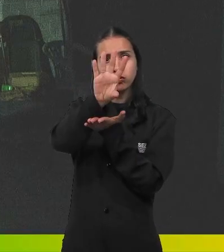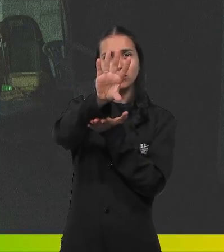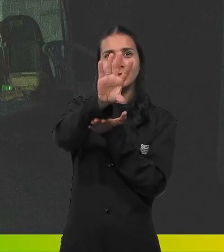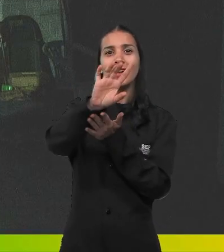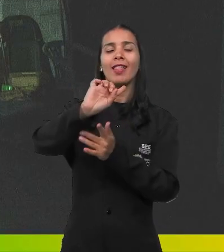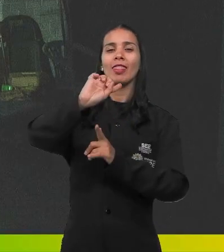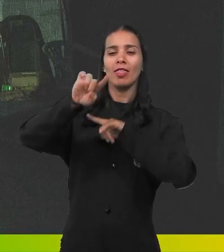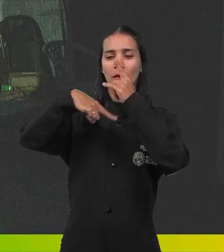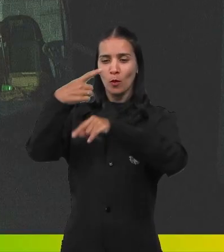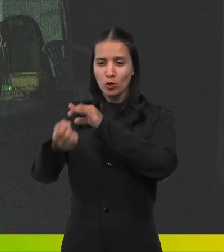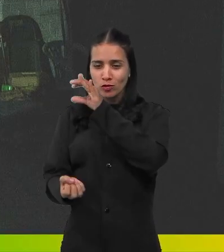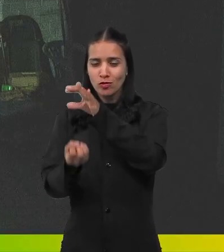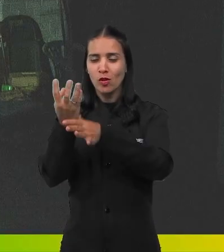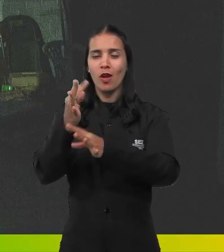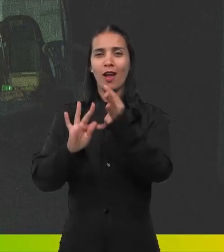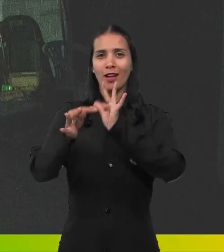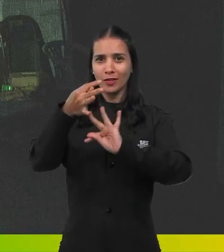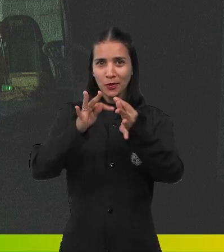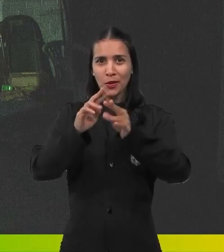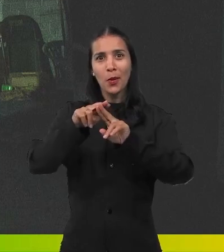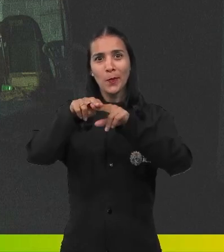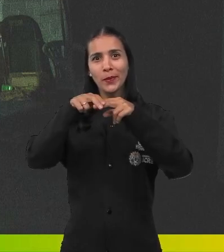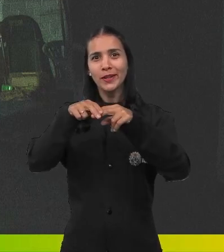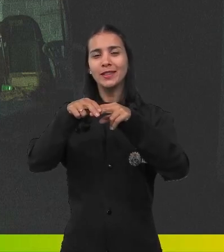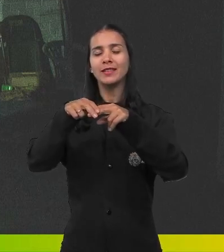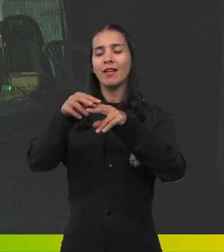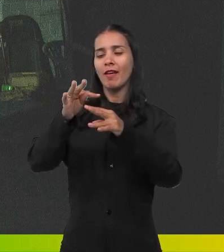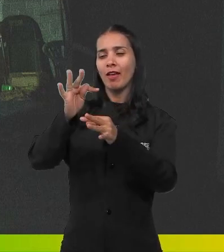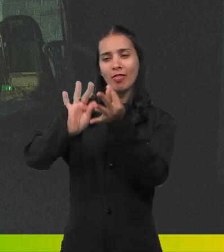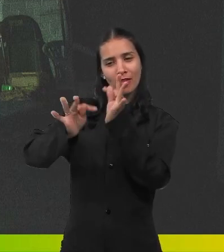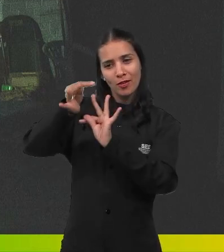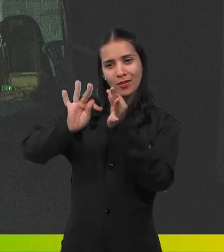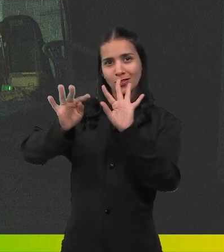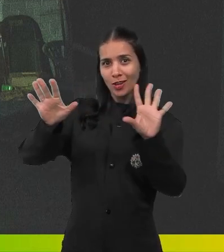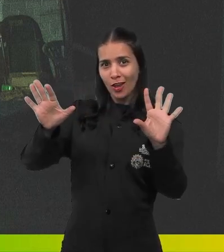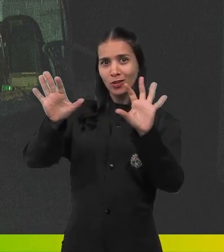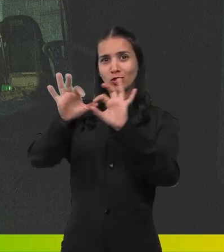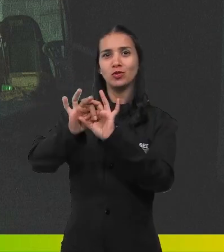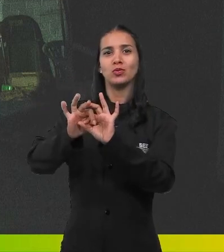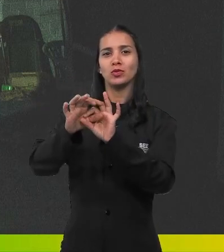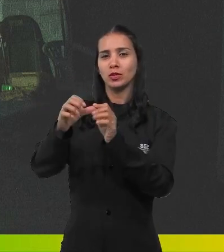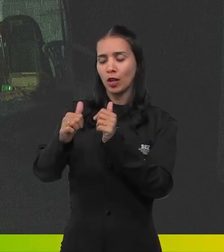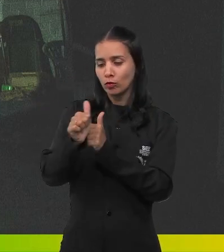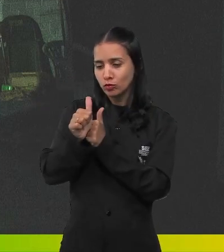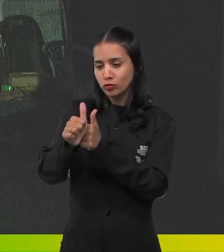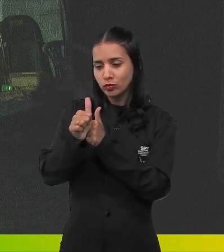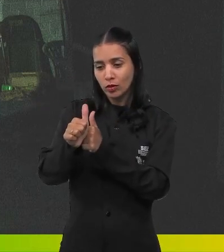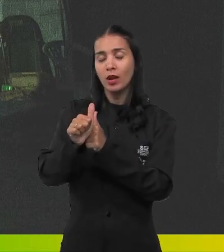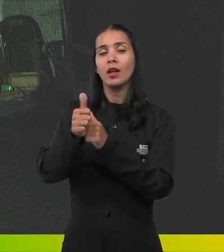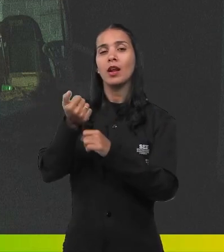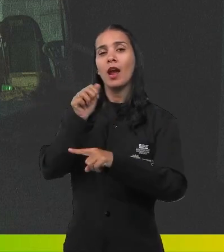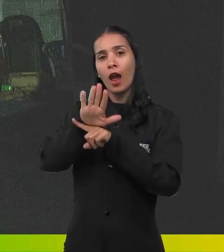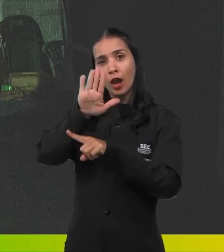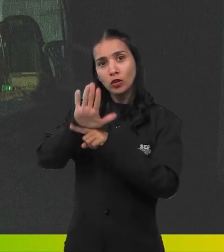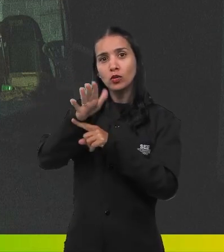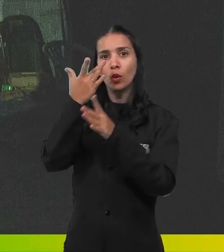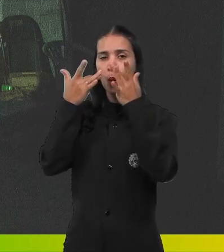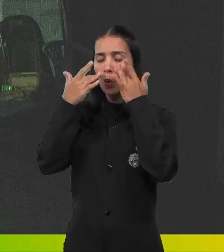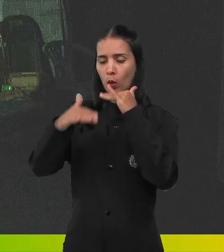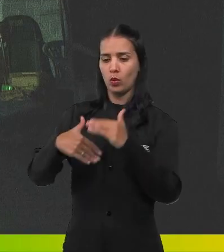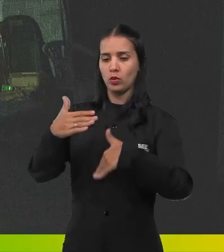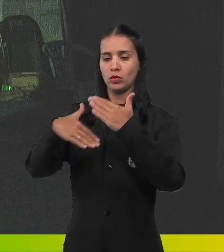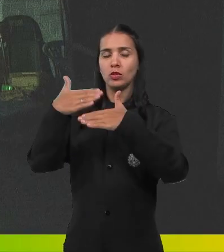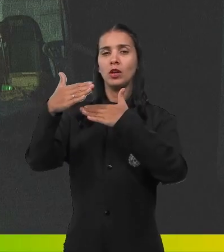virou uma aliada do teatro enquanto experiência, enquanto metodologia